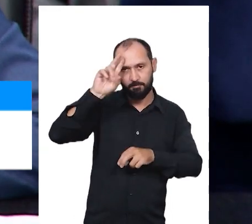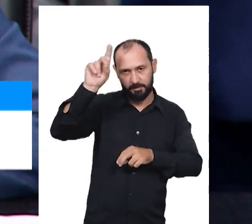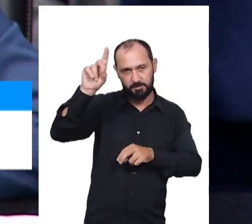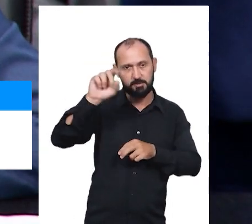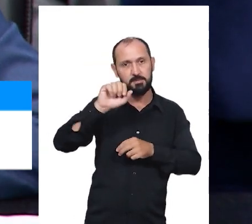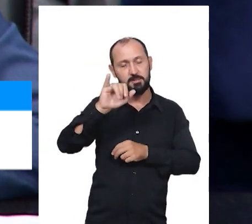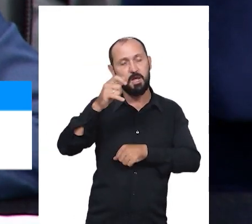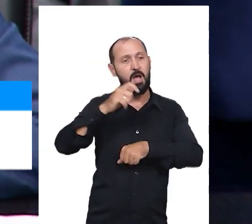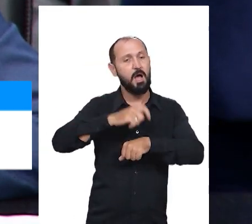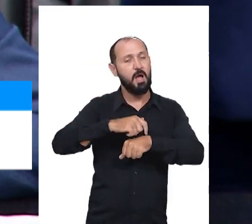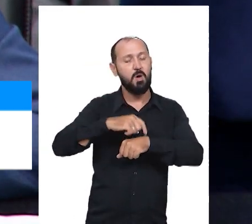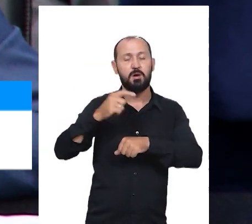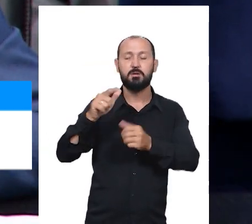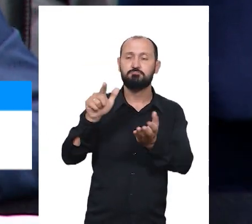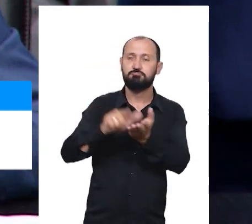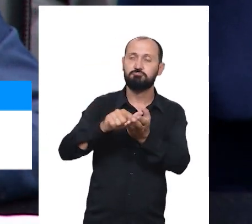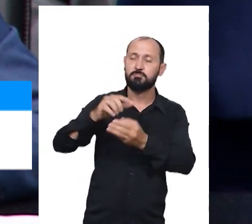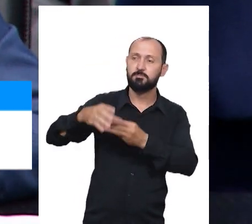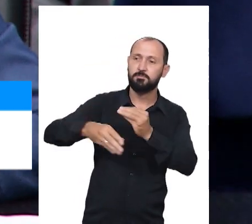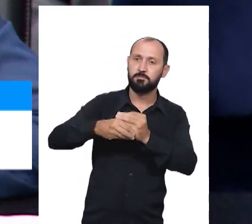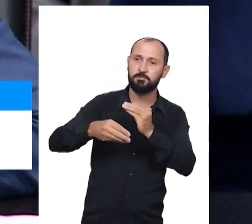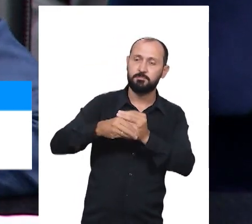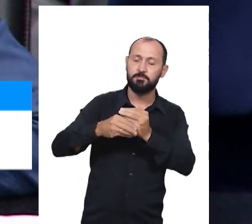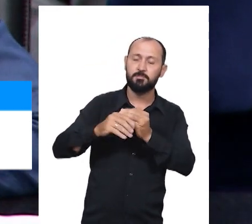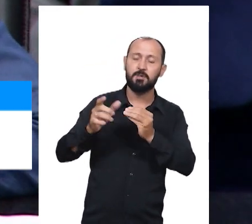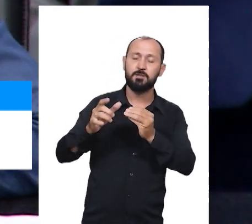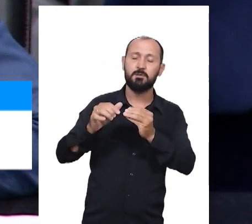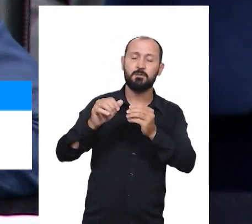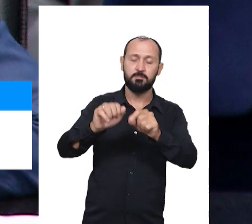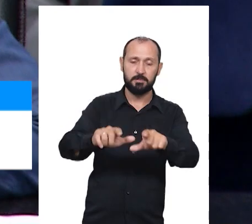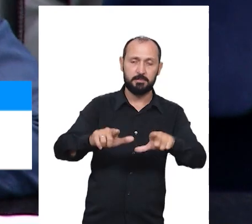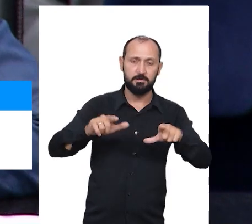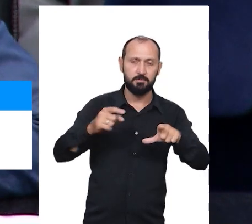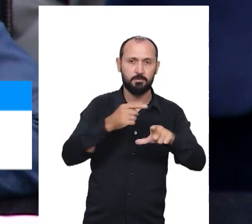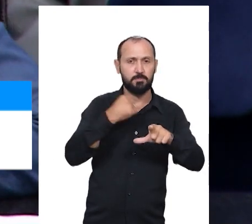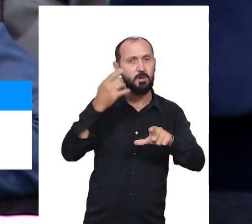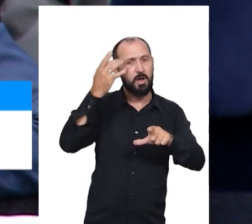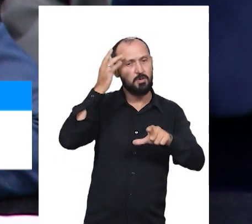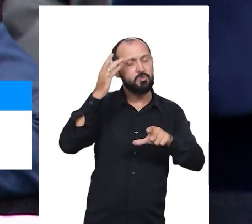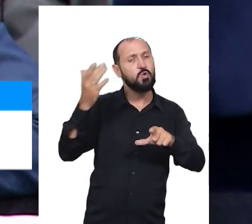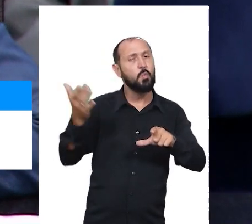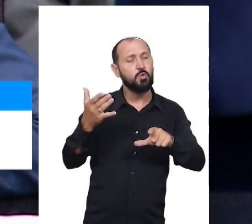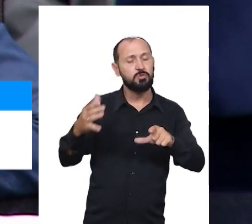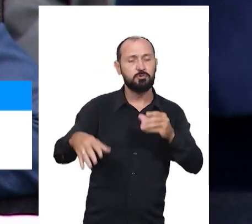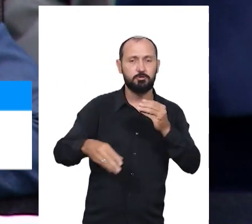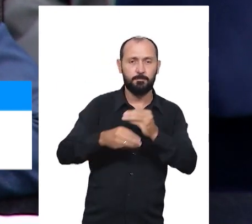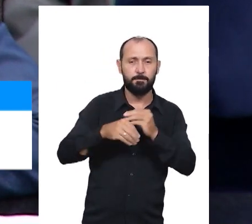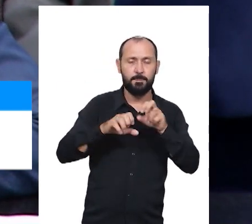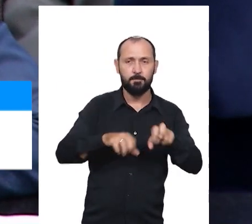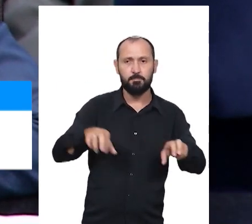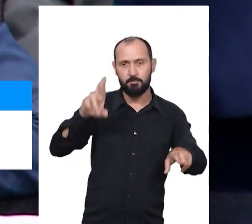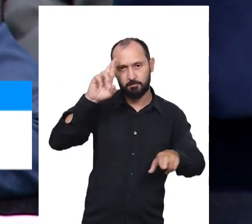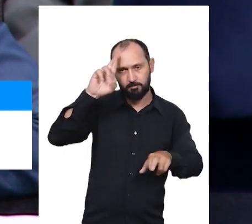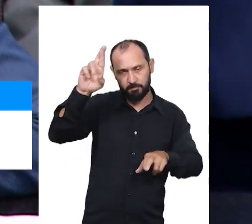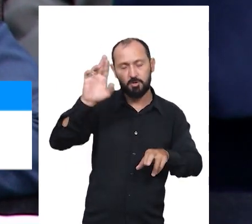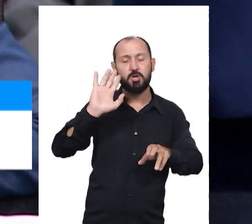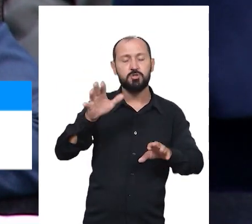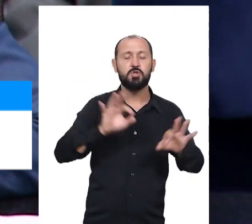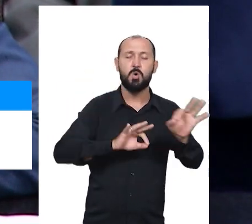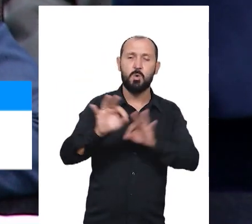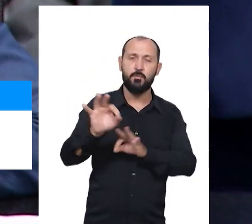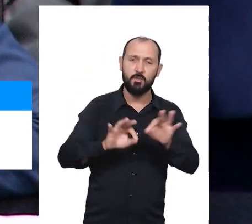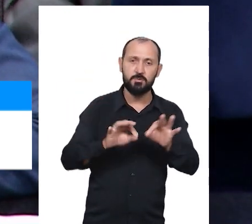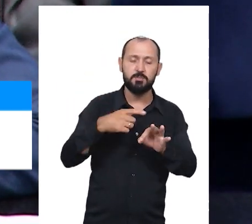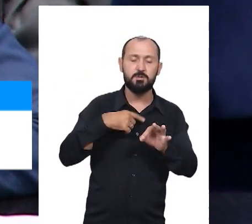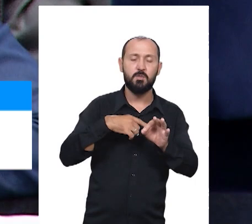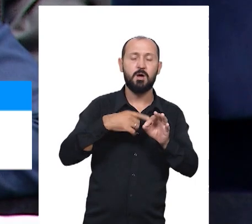deferido pela mesa. Portanto, assim que for juntado o atestado de óbito, que eu acredito que aconteça isso hoje, essa mesa